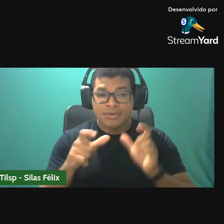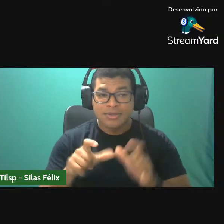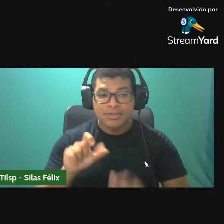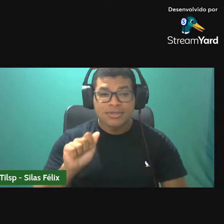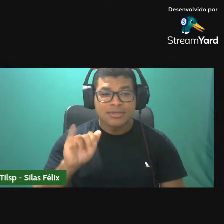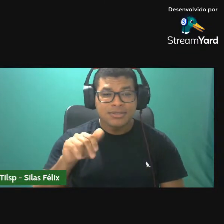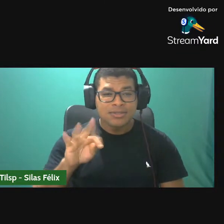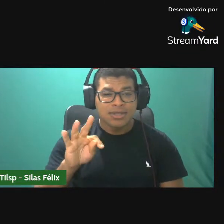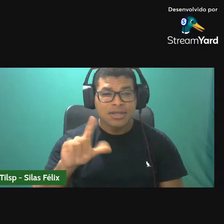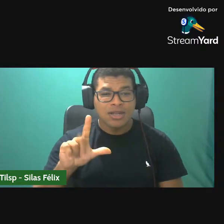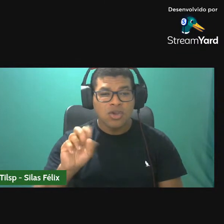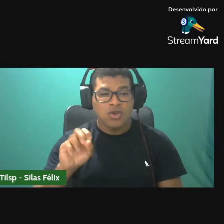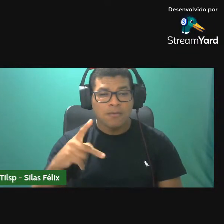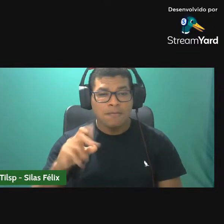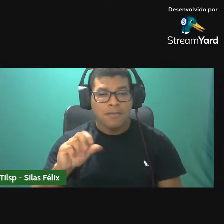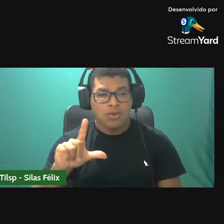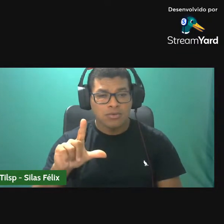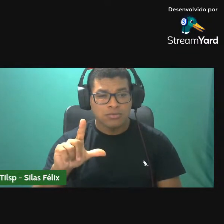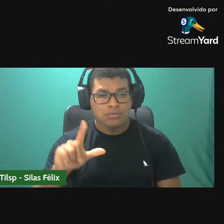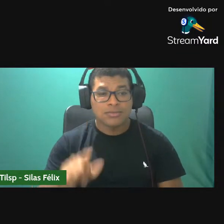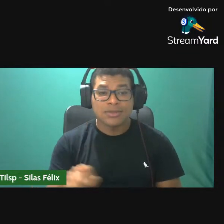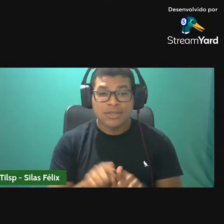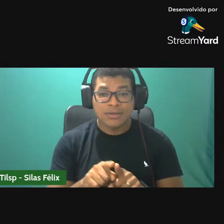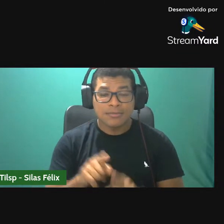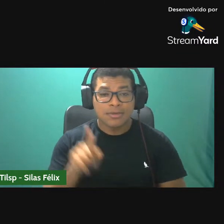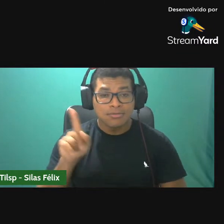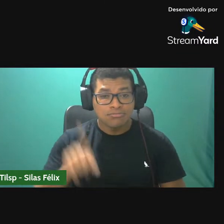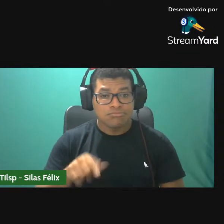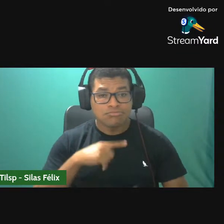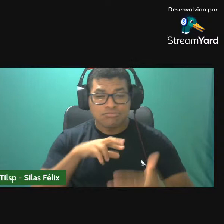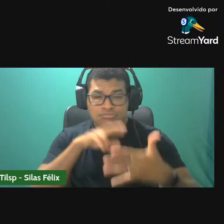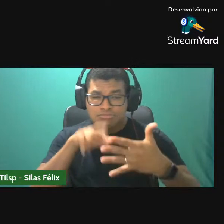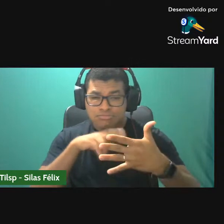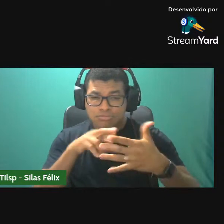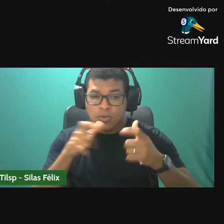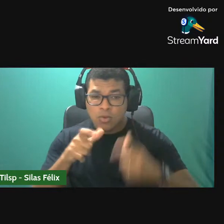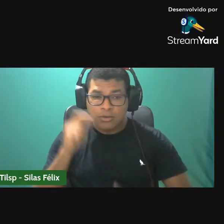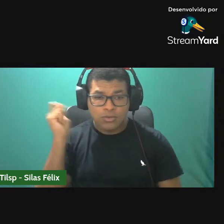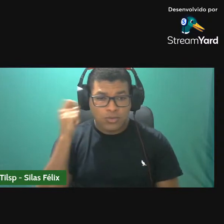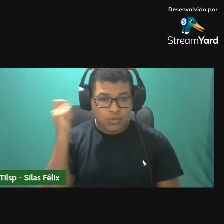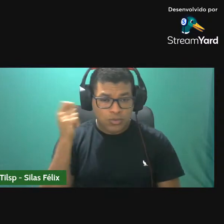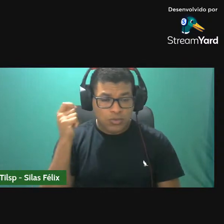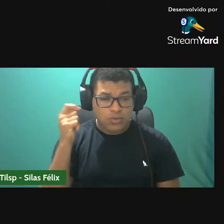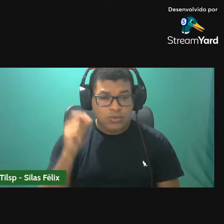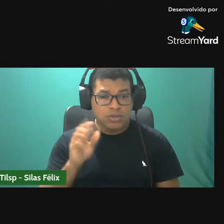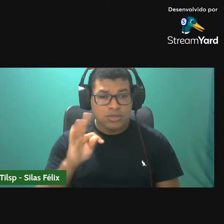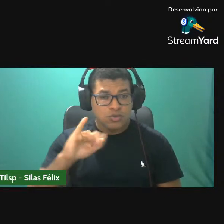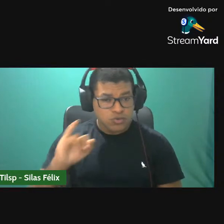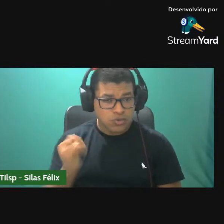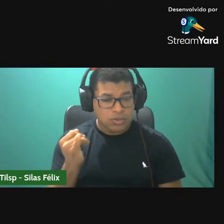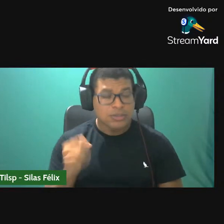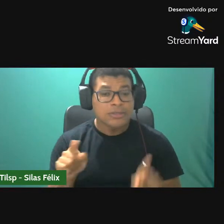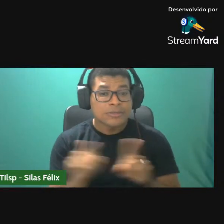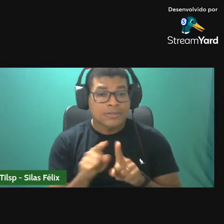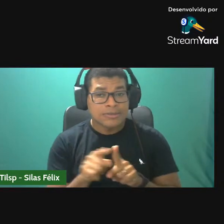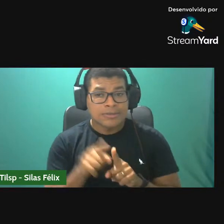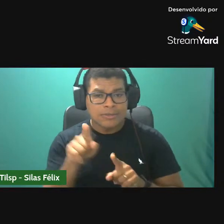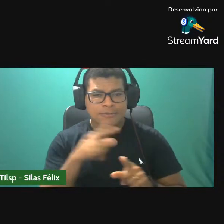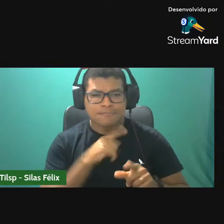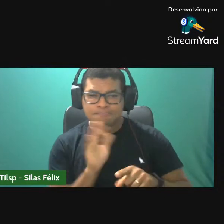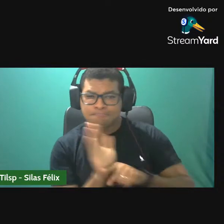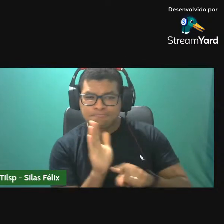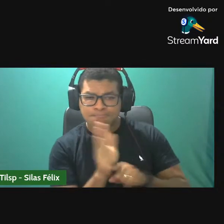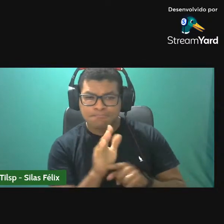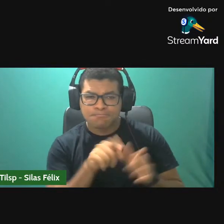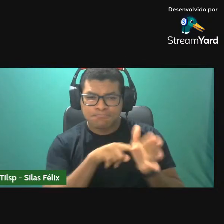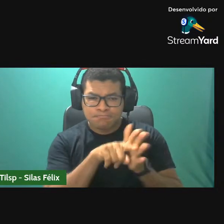perita judicial do Tribunal de Justiça do Rio Grande do Sul, assistente técnica em perícias odontolegais